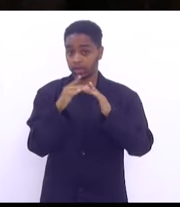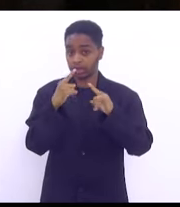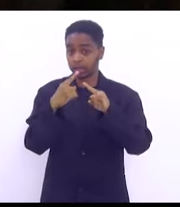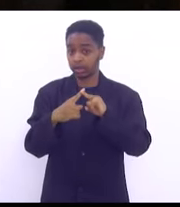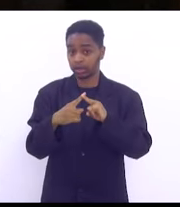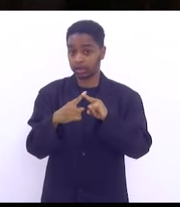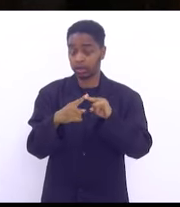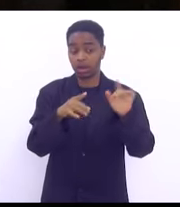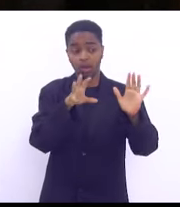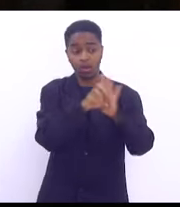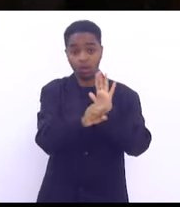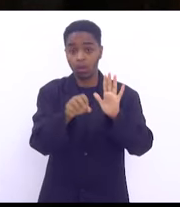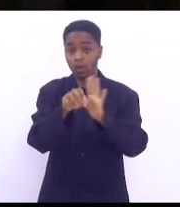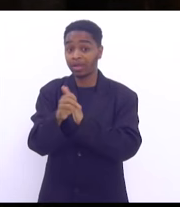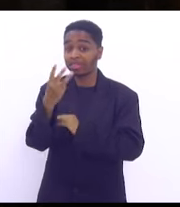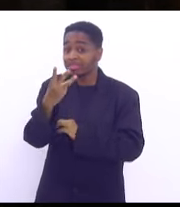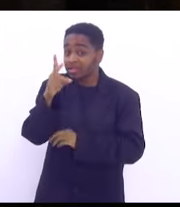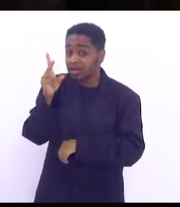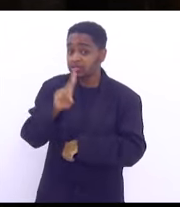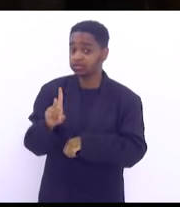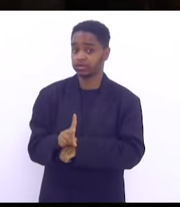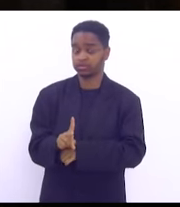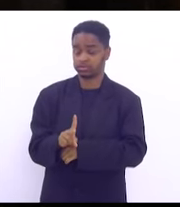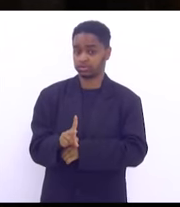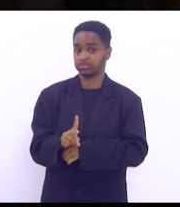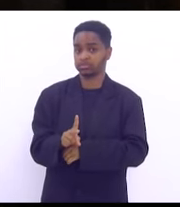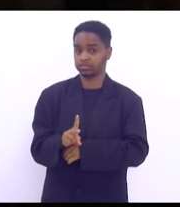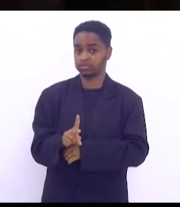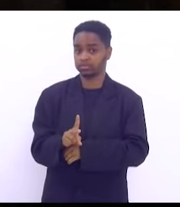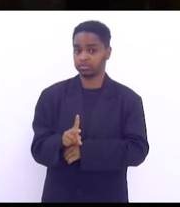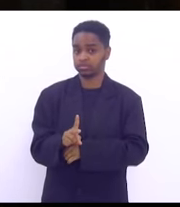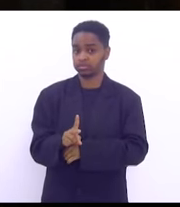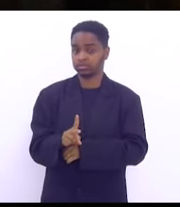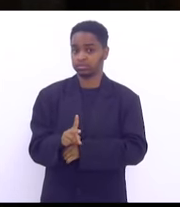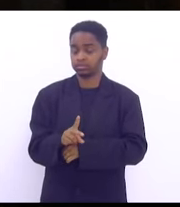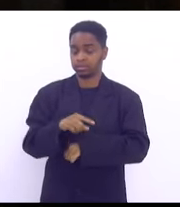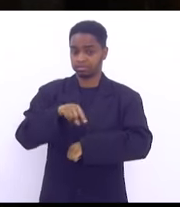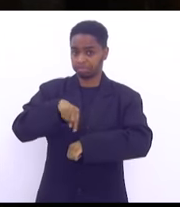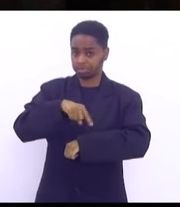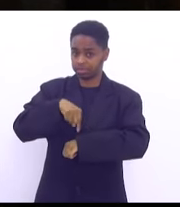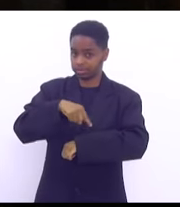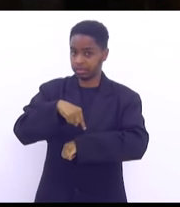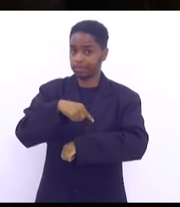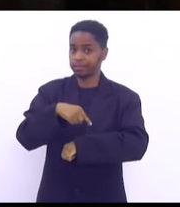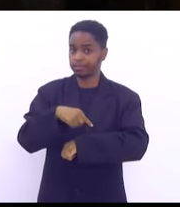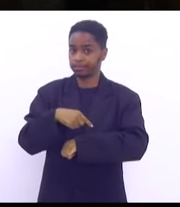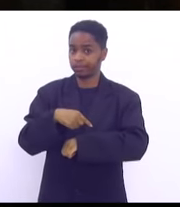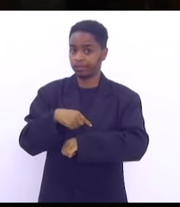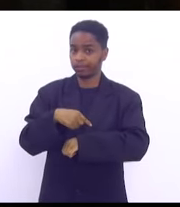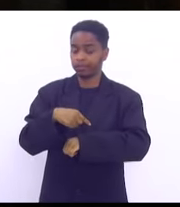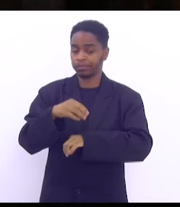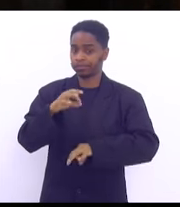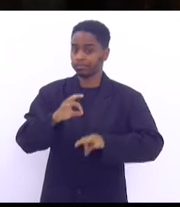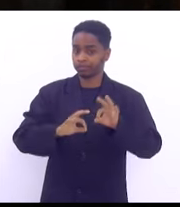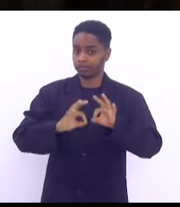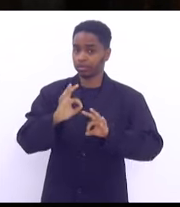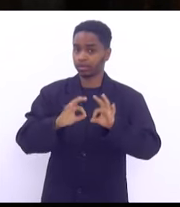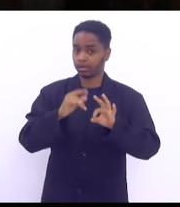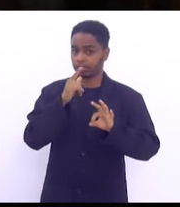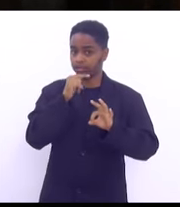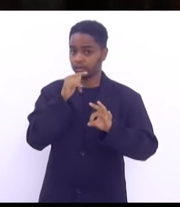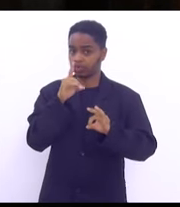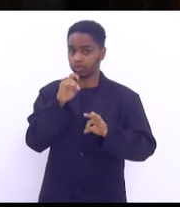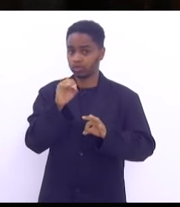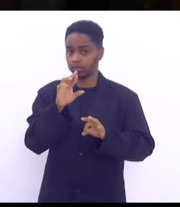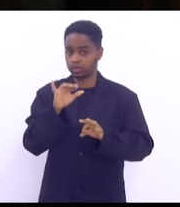foi furtado 3 vezes o hidrômetro de marcação da empresa de Águas do